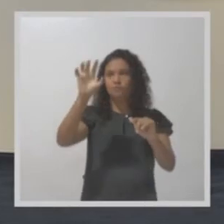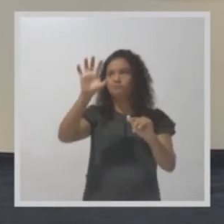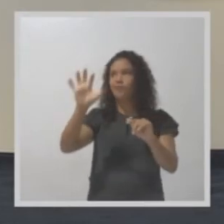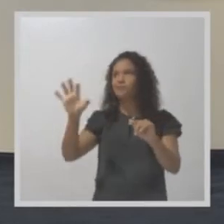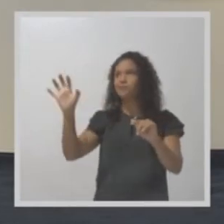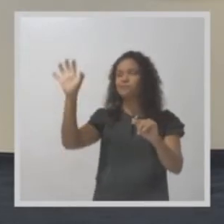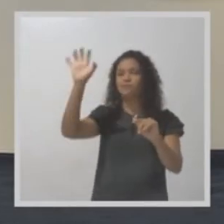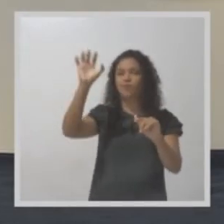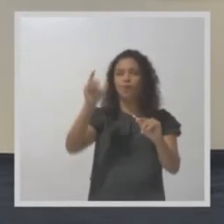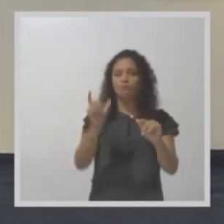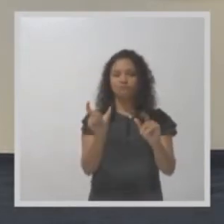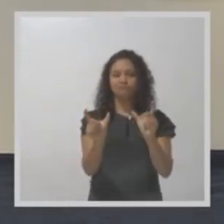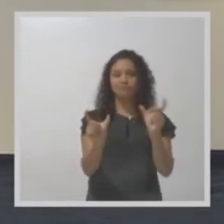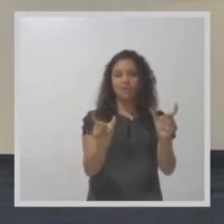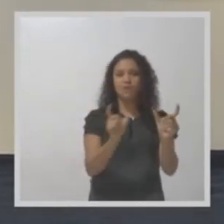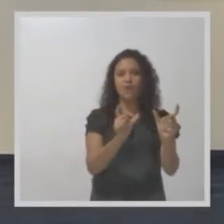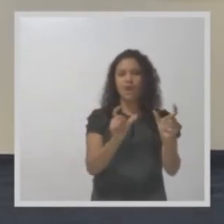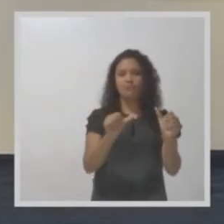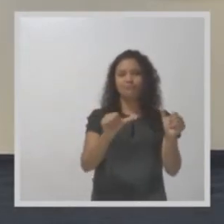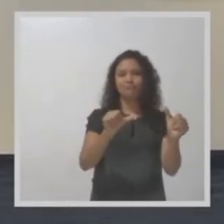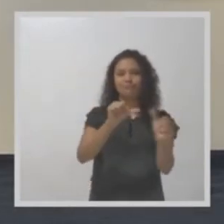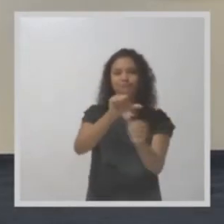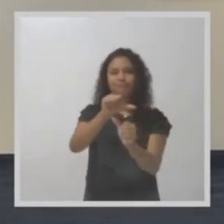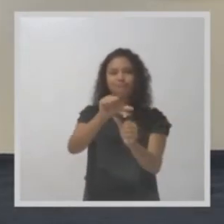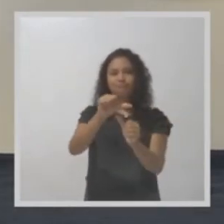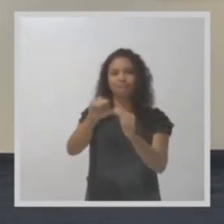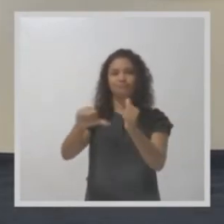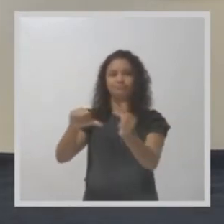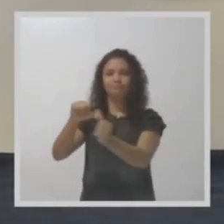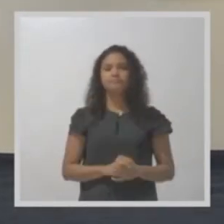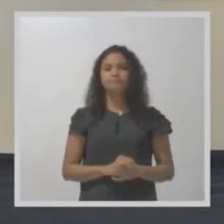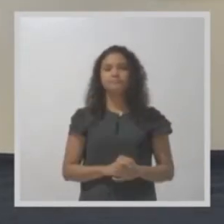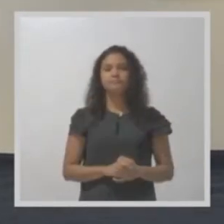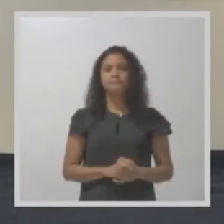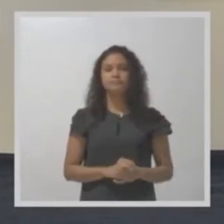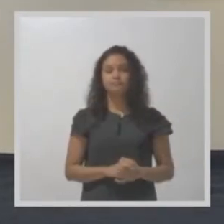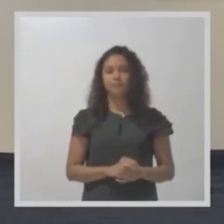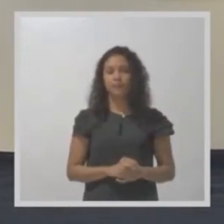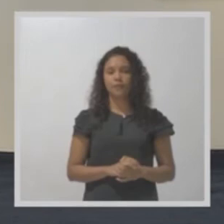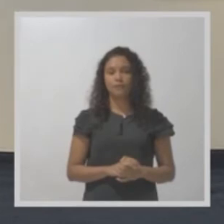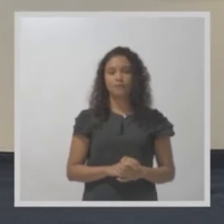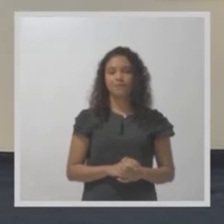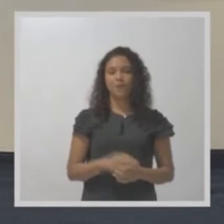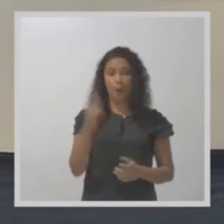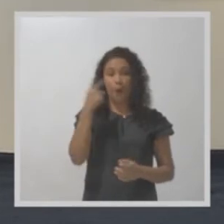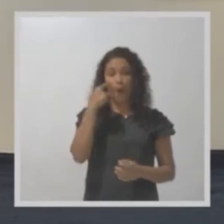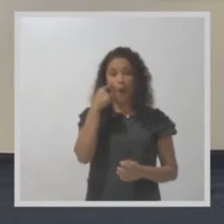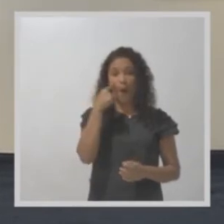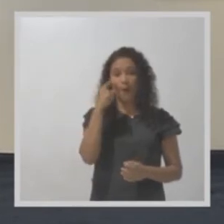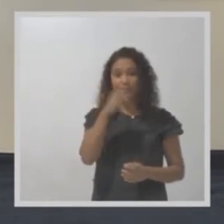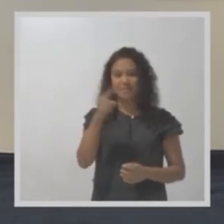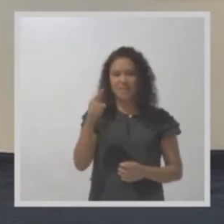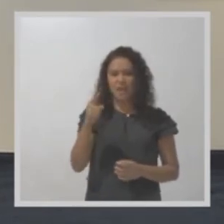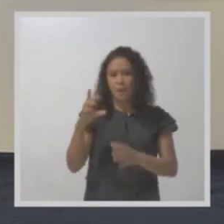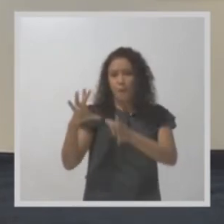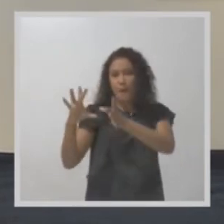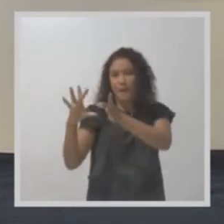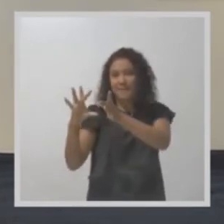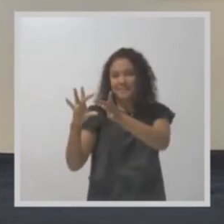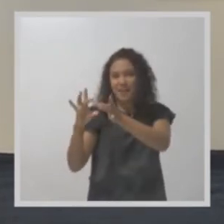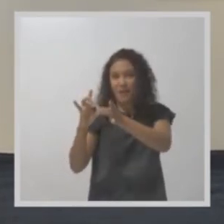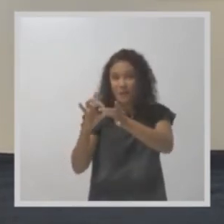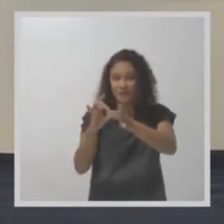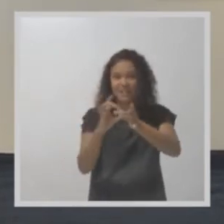elas também se dão na ordem inversa. Olhem só, para contextualizar